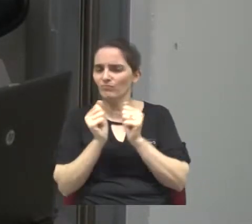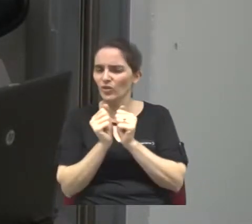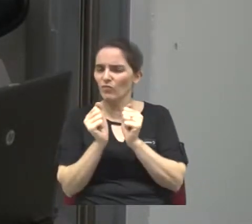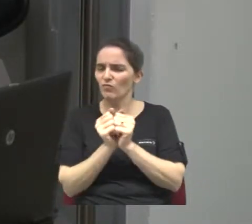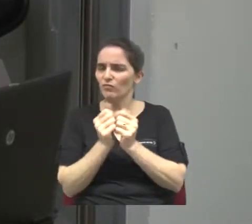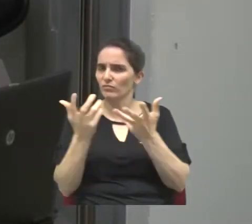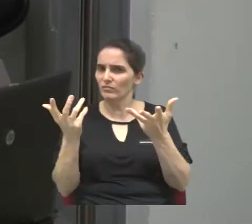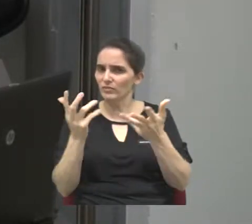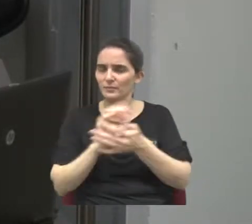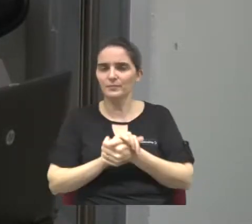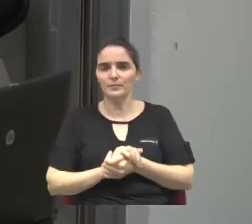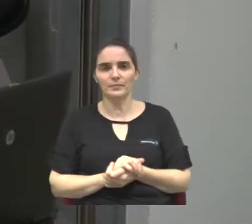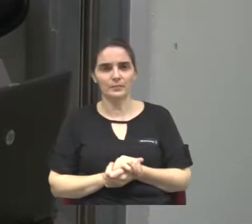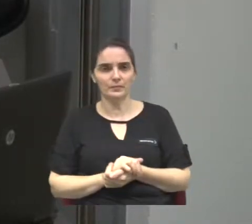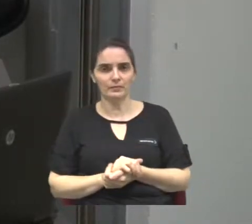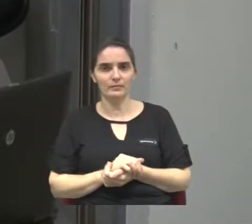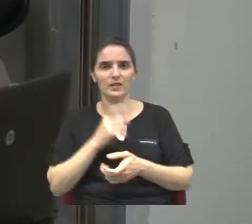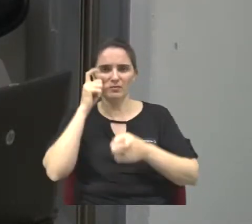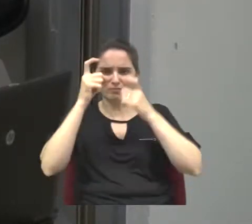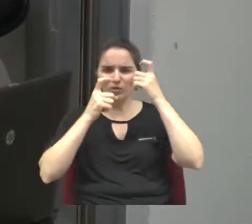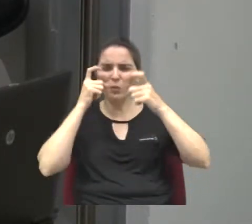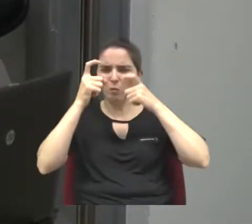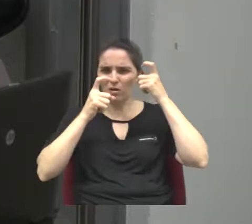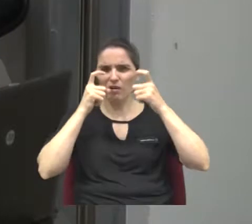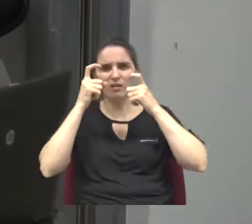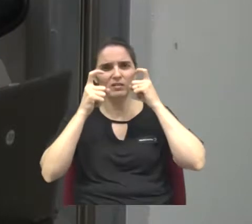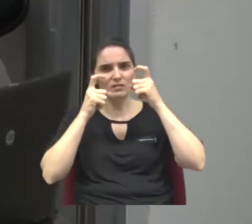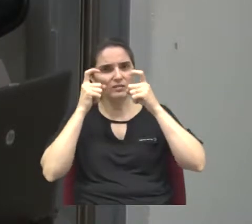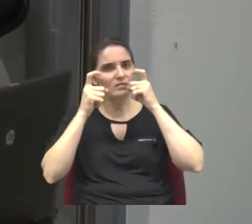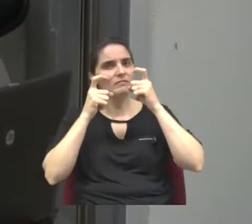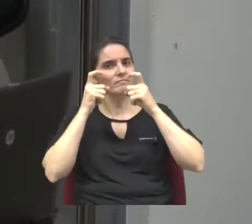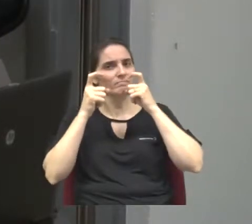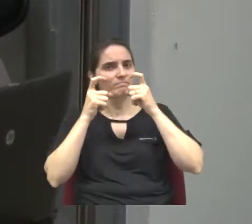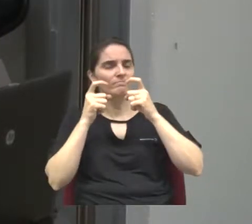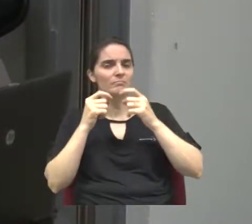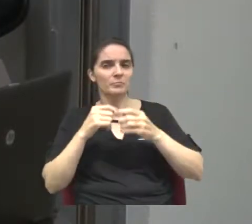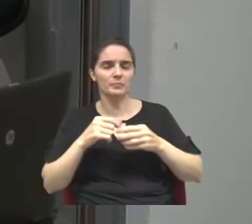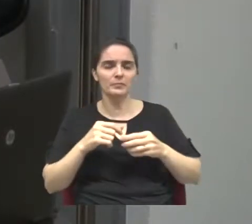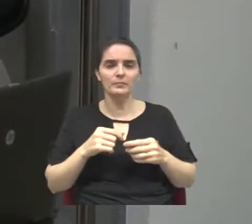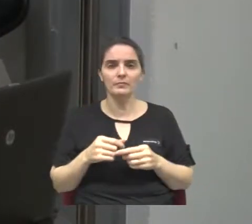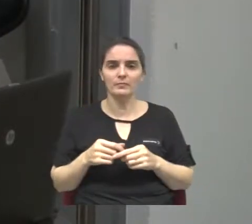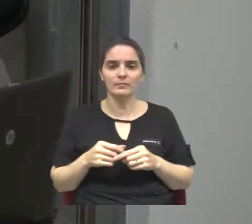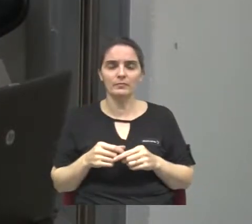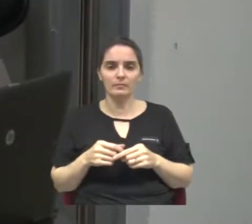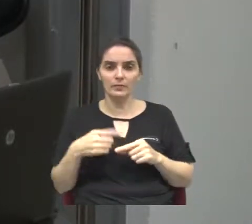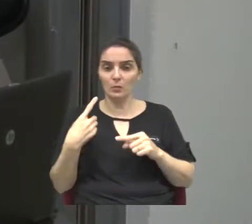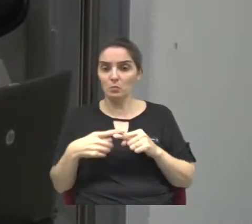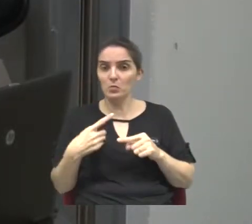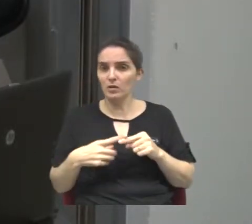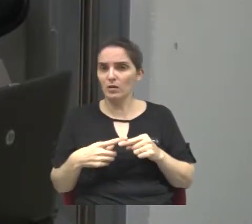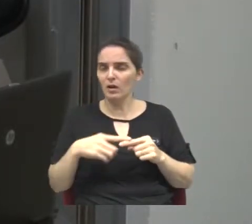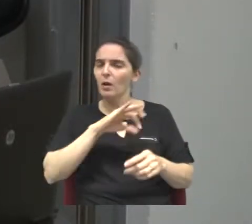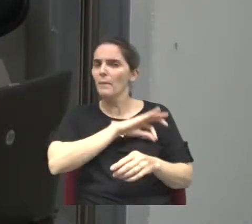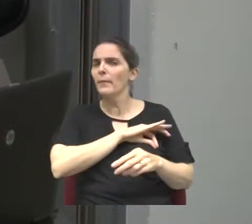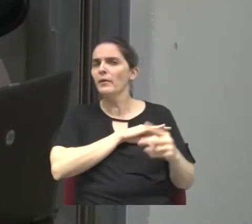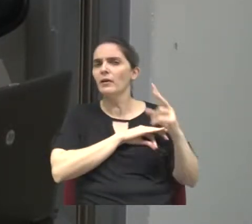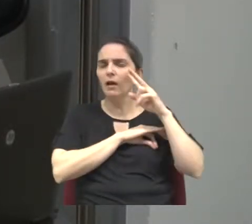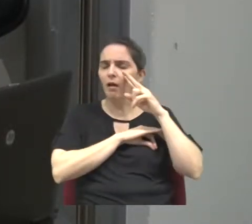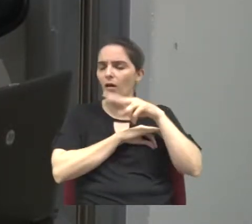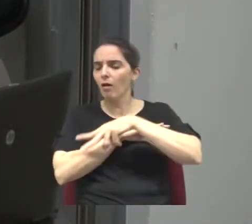sido isso, a preocupação da gente ver assim, está tendo um policiamento, está tendo uma